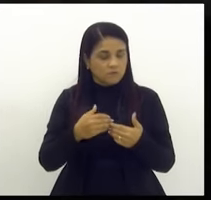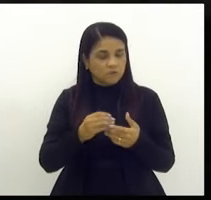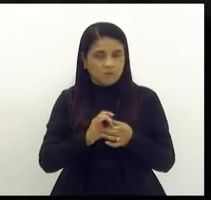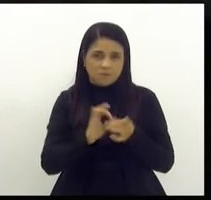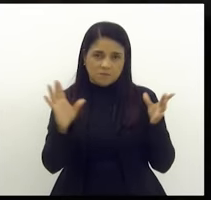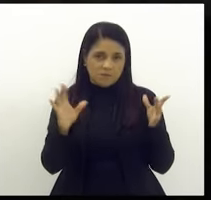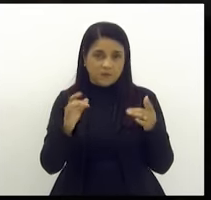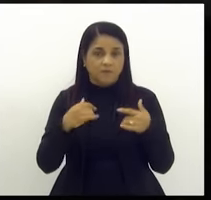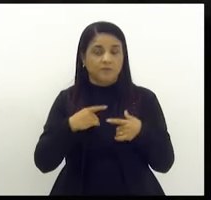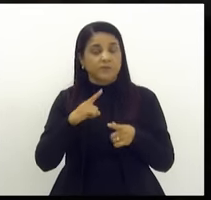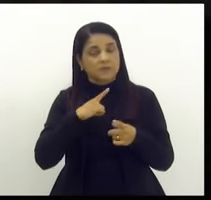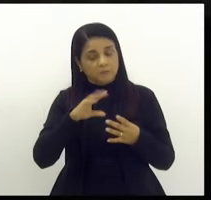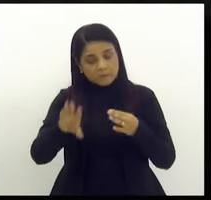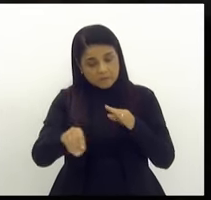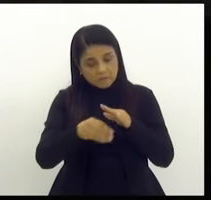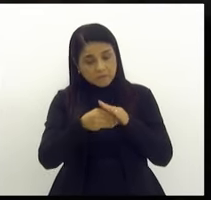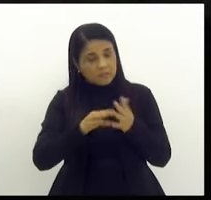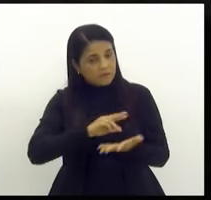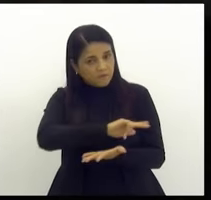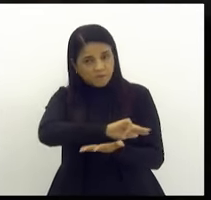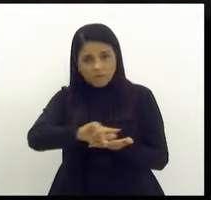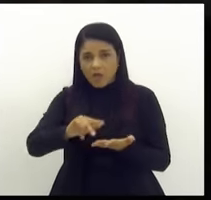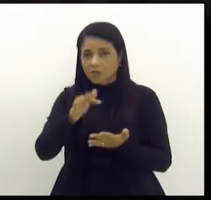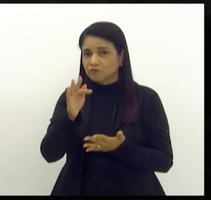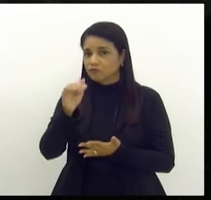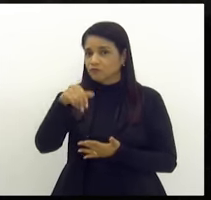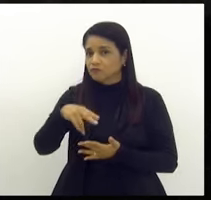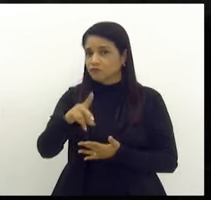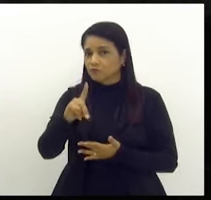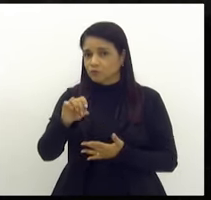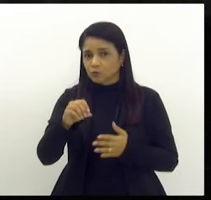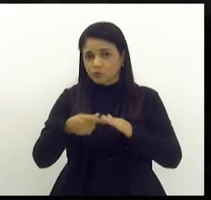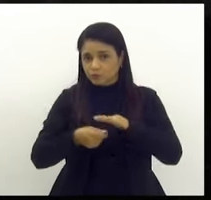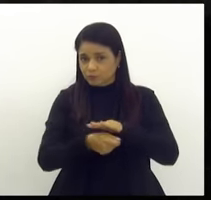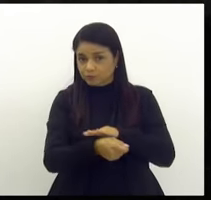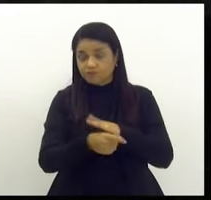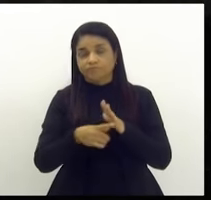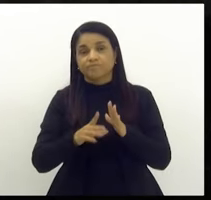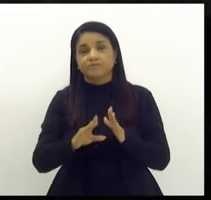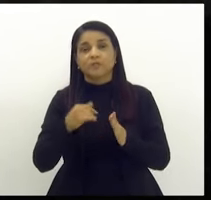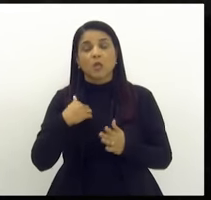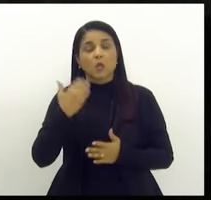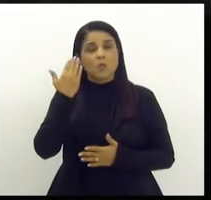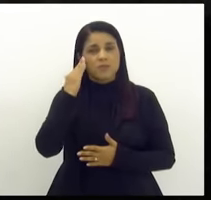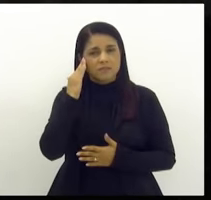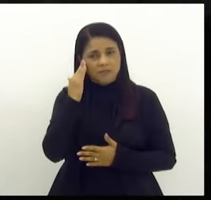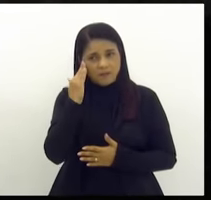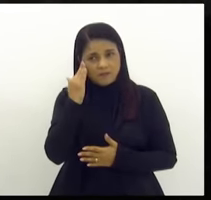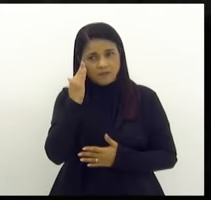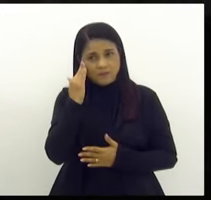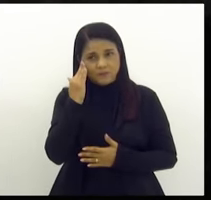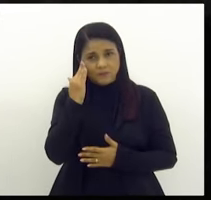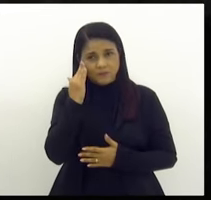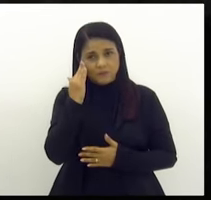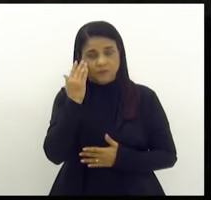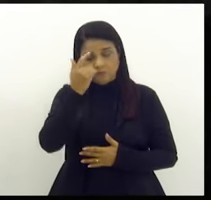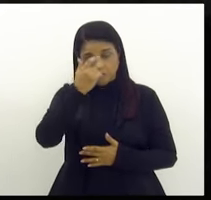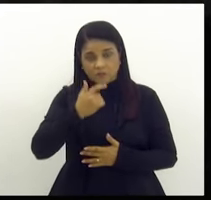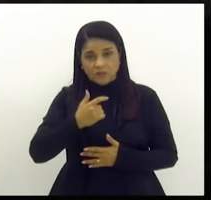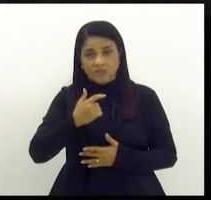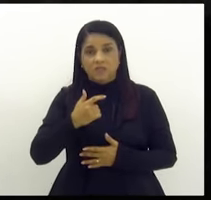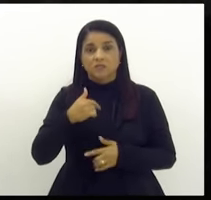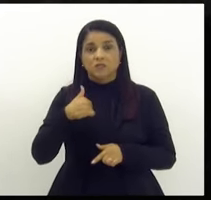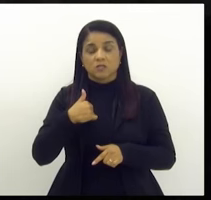fundos mas vamos marcar muito essas questões porque eu entendo que nós estamos